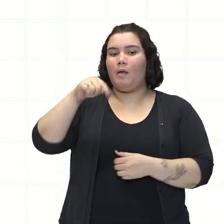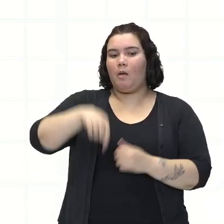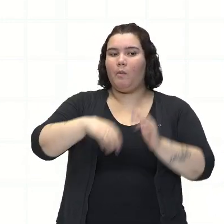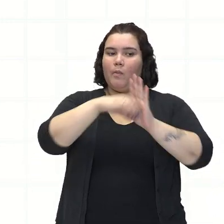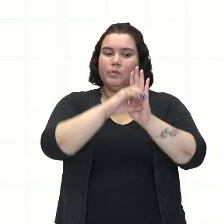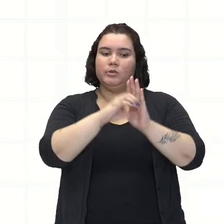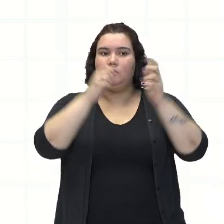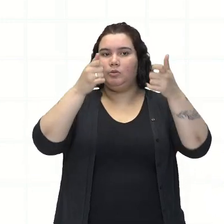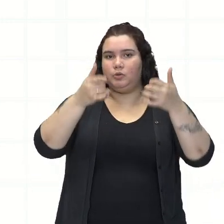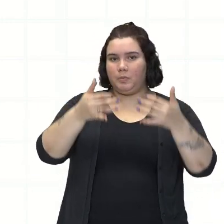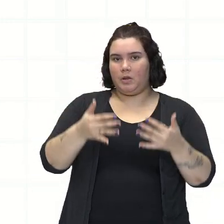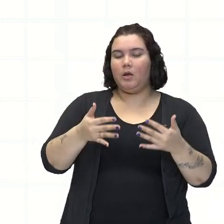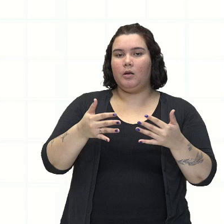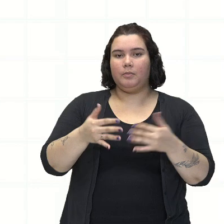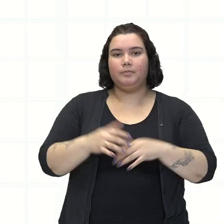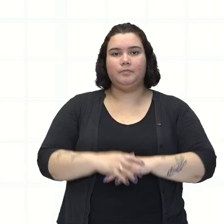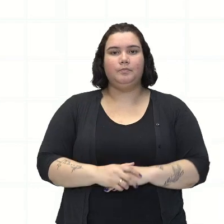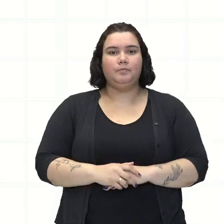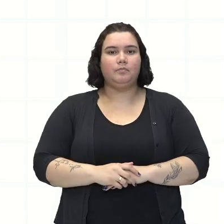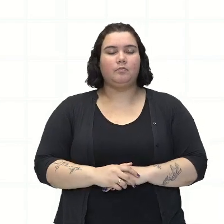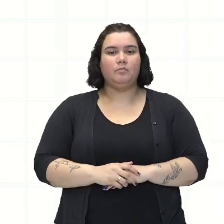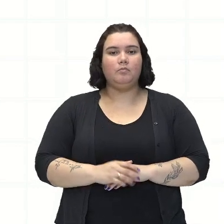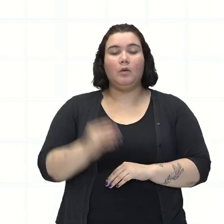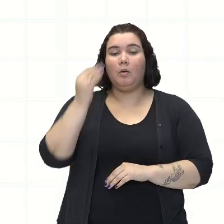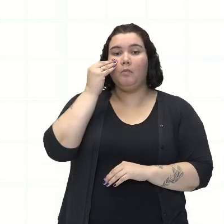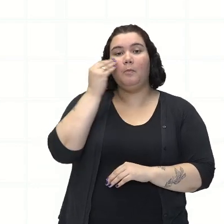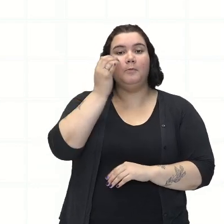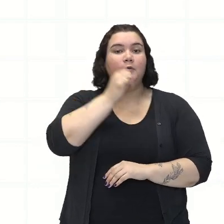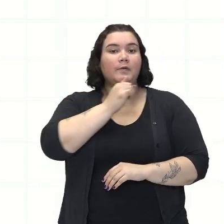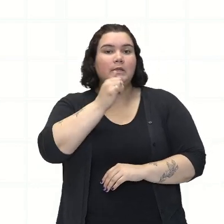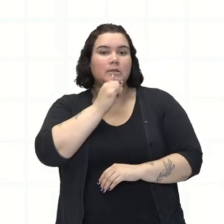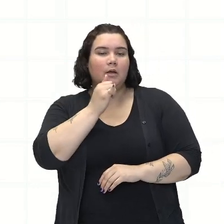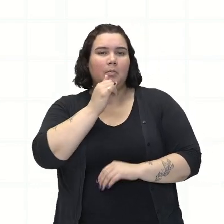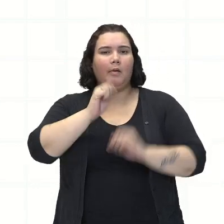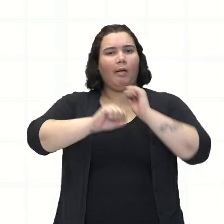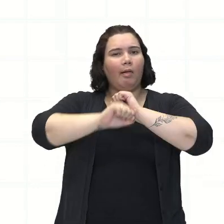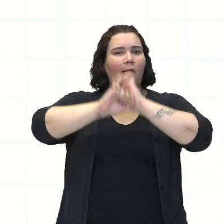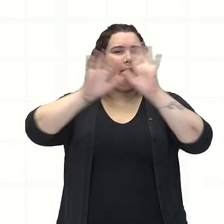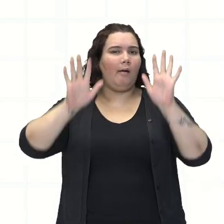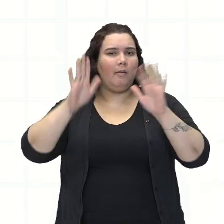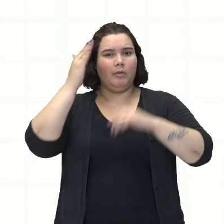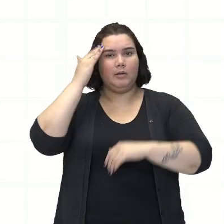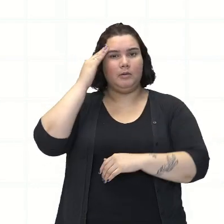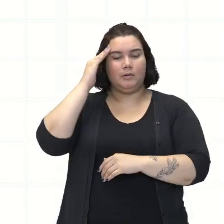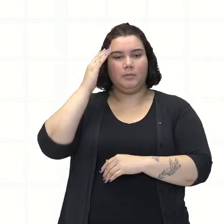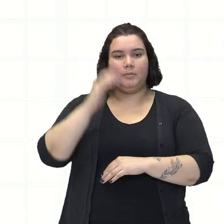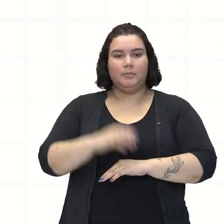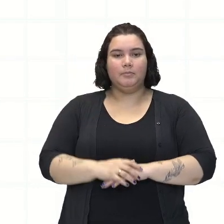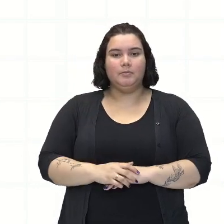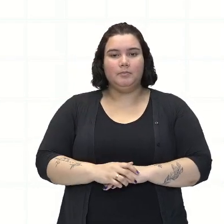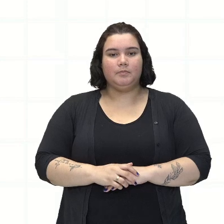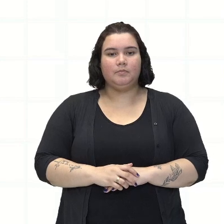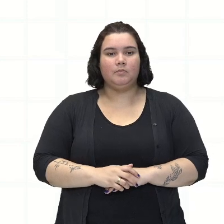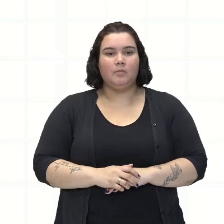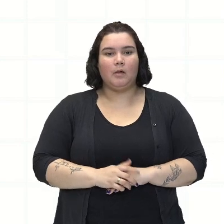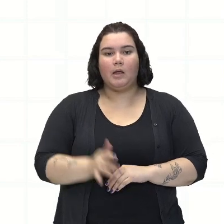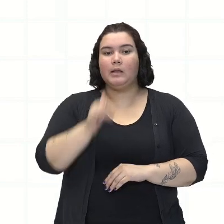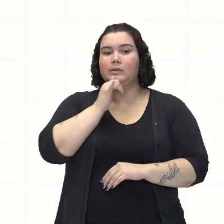está falando, tá? Vamos ver exemplo para ficar melhor esse entendimento. Olha lá.